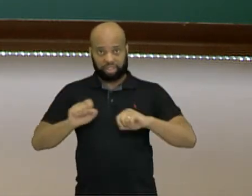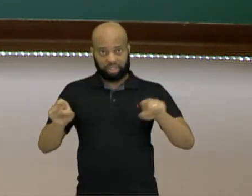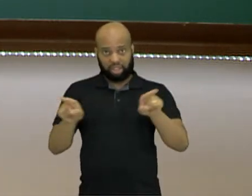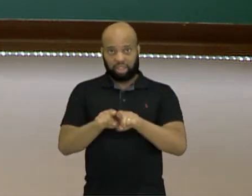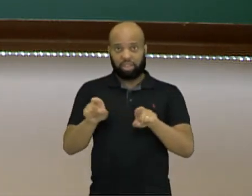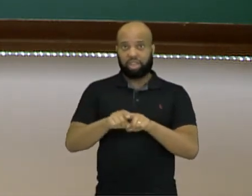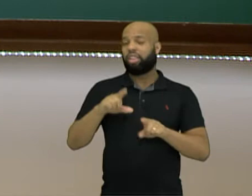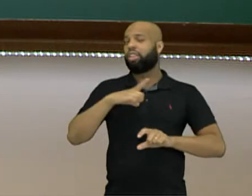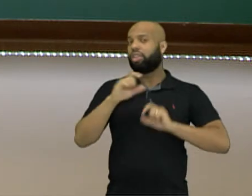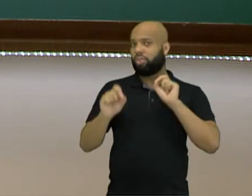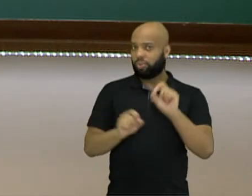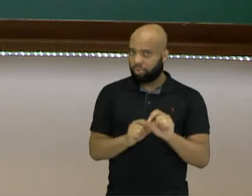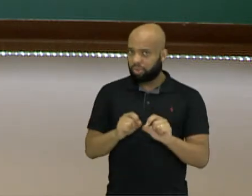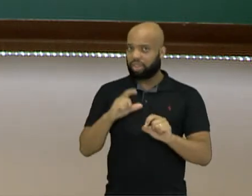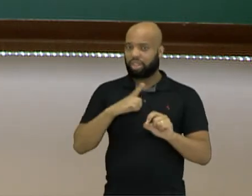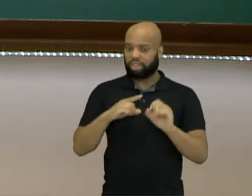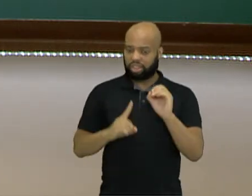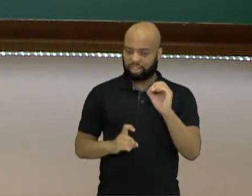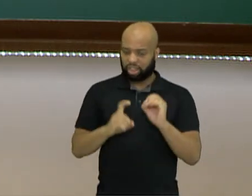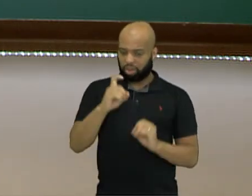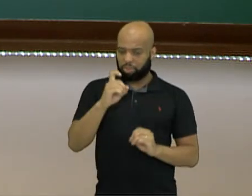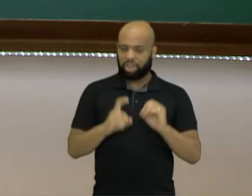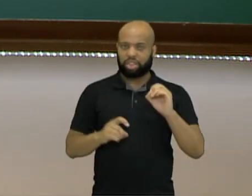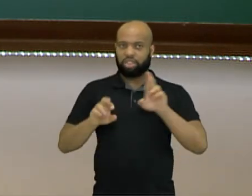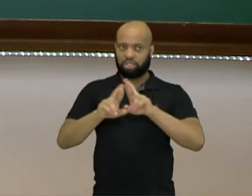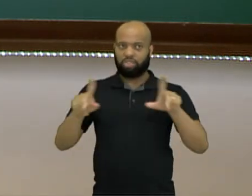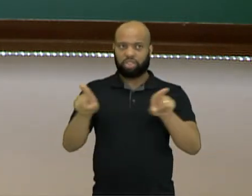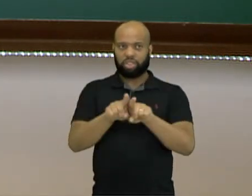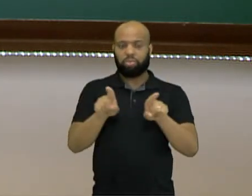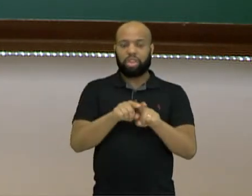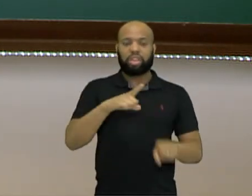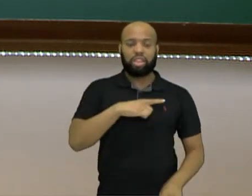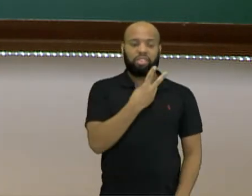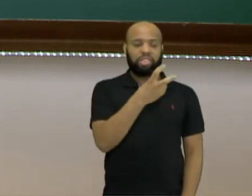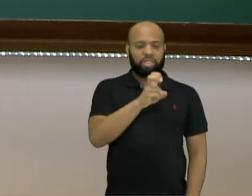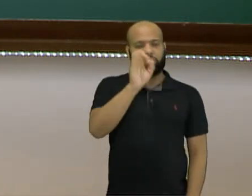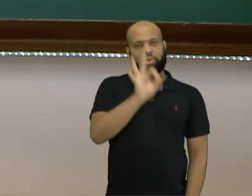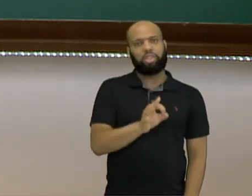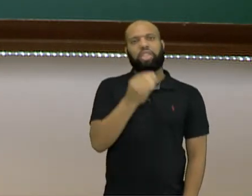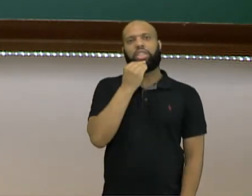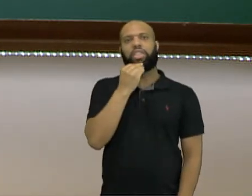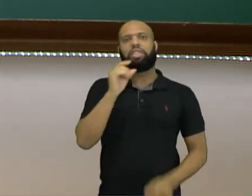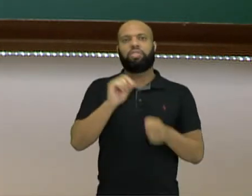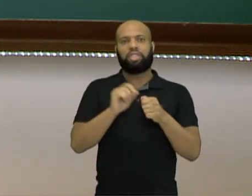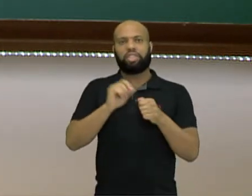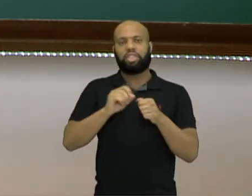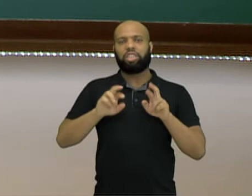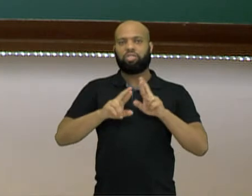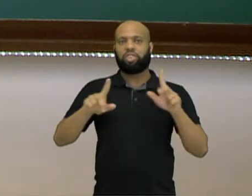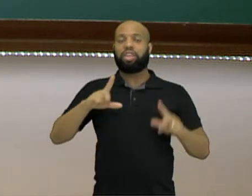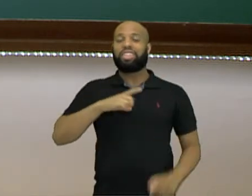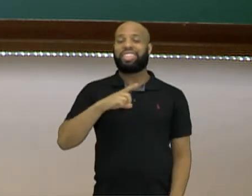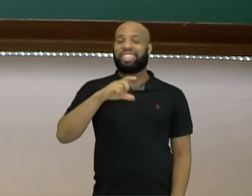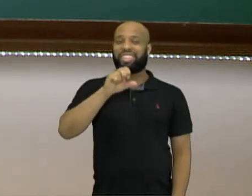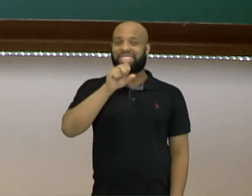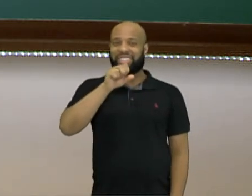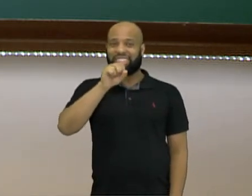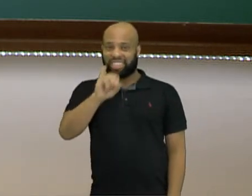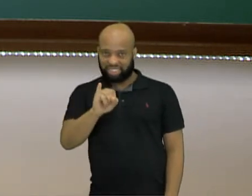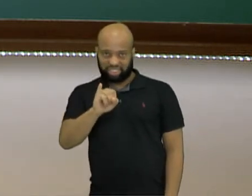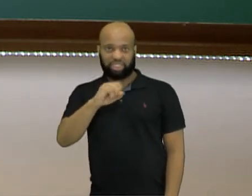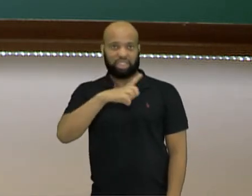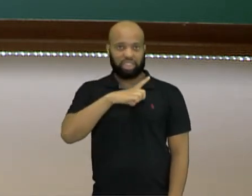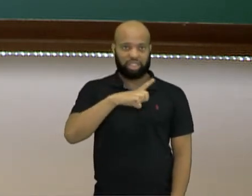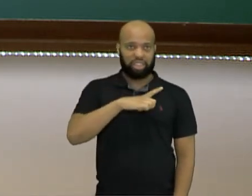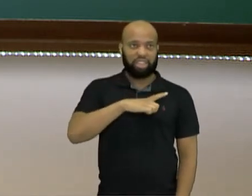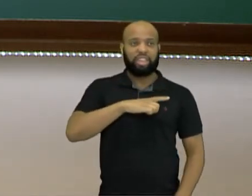tenho 25% de chance de formar cada tipo de gameta aqui. Quando eu vou estudar mais de duas características, eu dou um nome especial